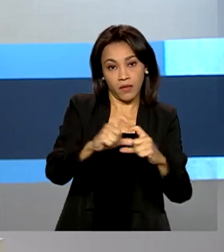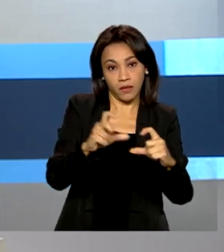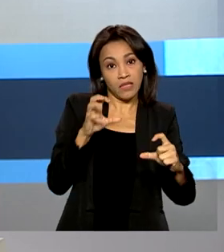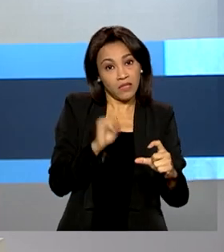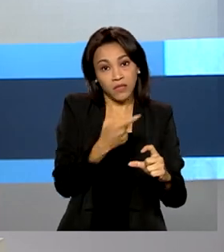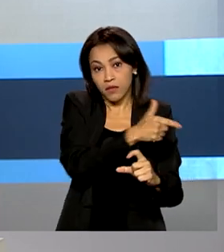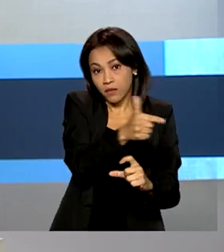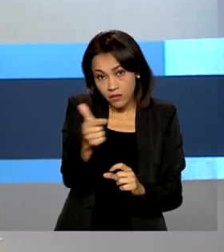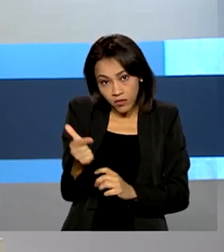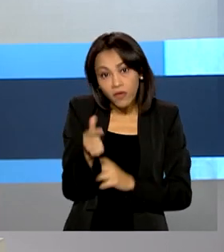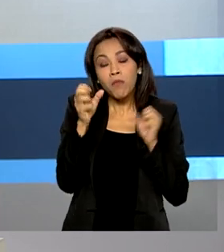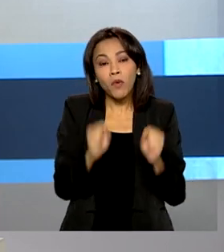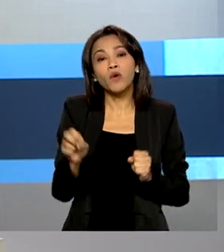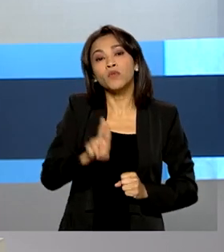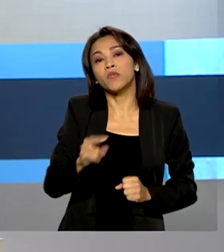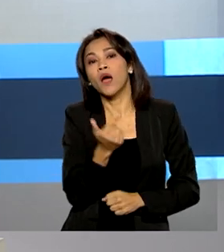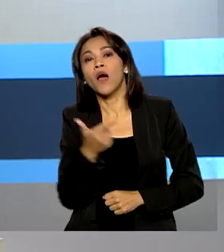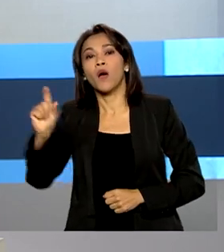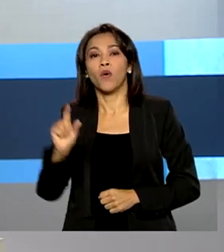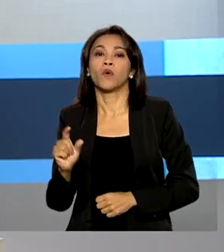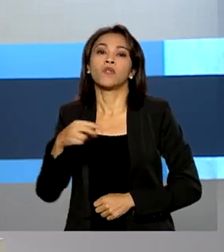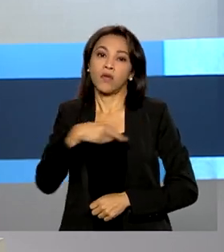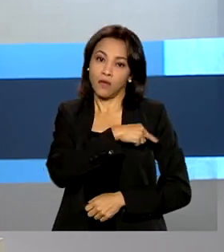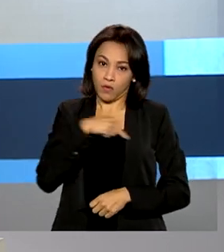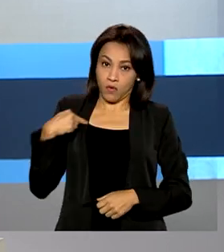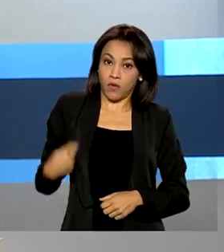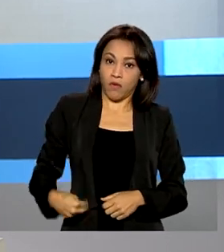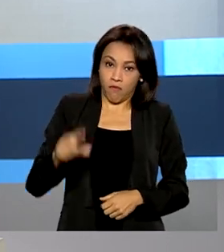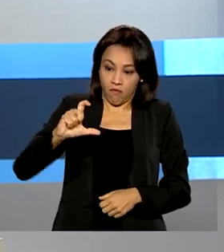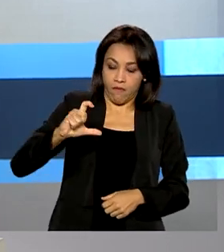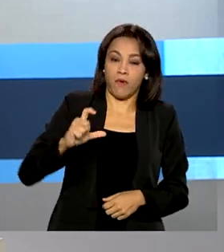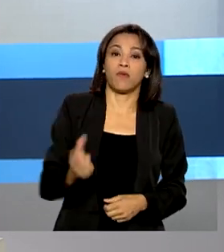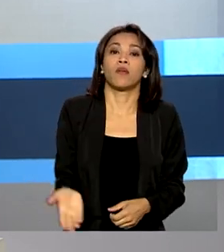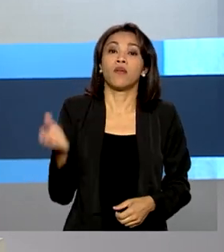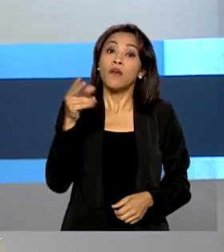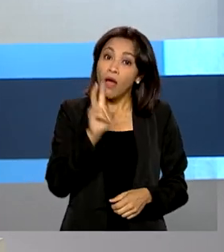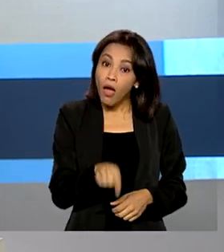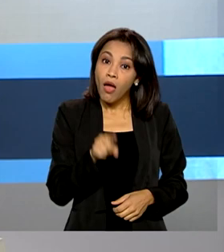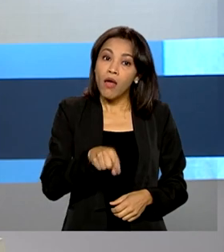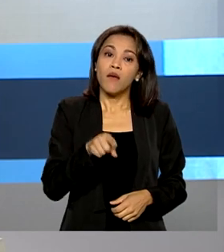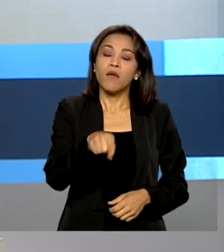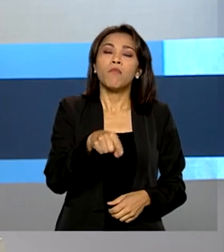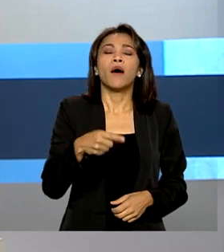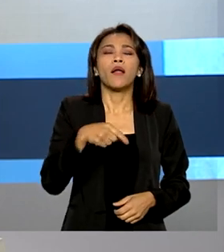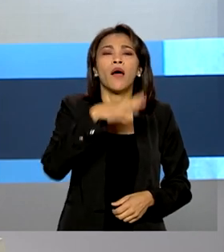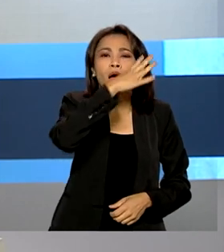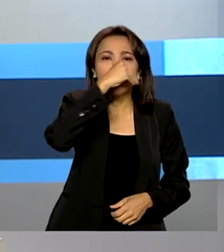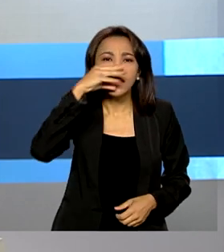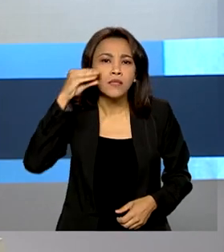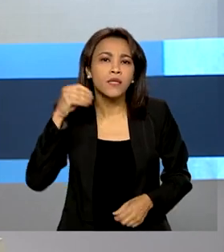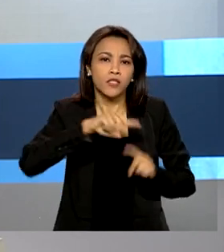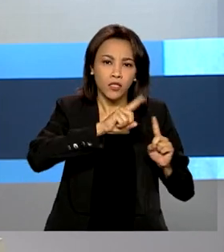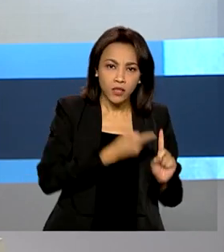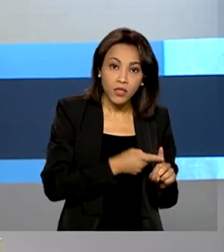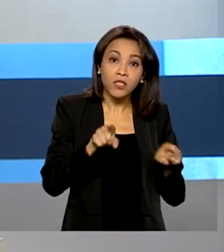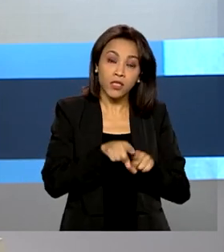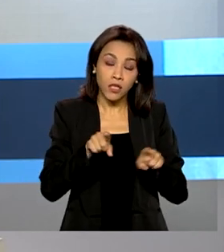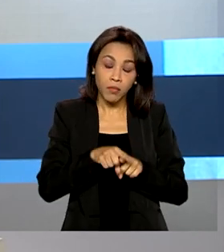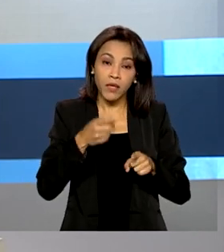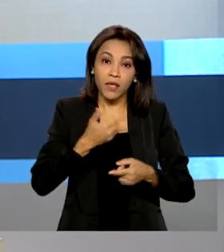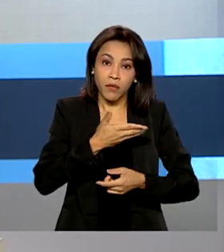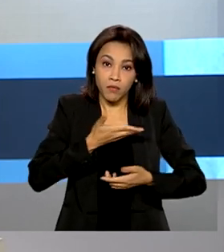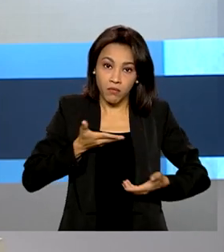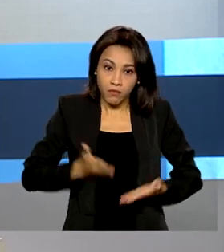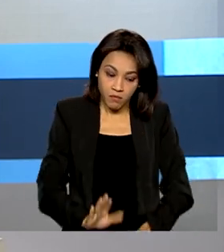houverem disponibilidade a Corona vá que pode ser usada a recomendação também vale para adolescentes gestantes E puérperas no caso de